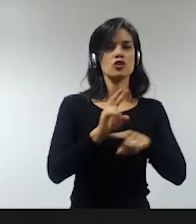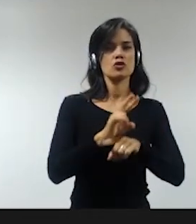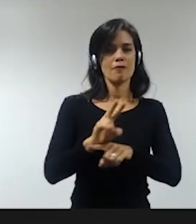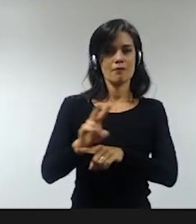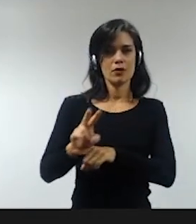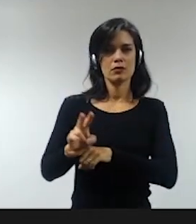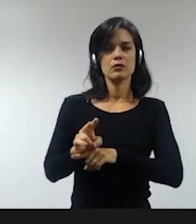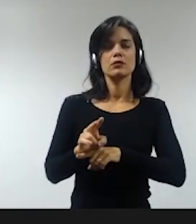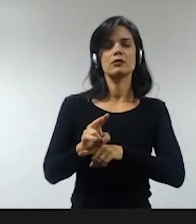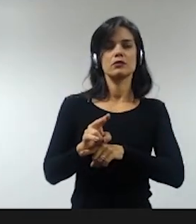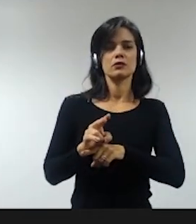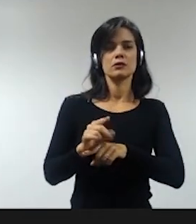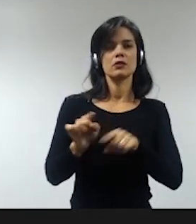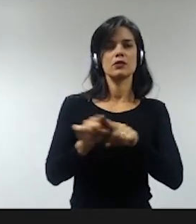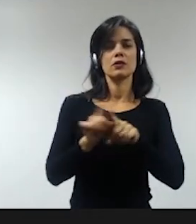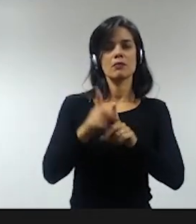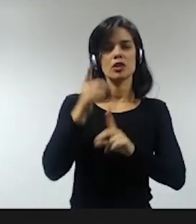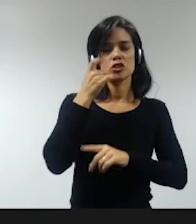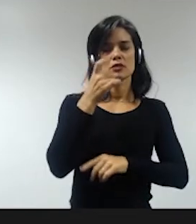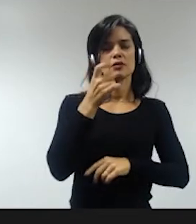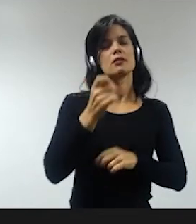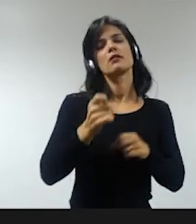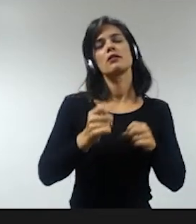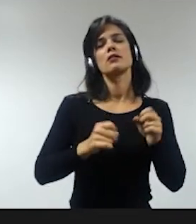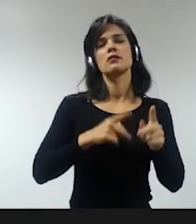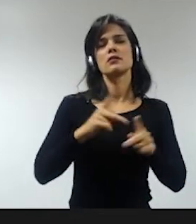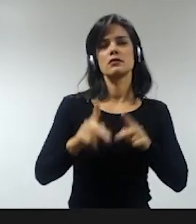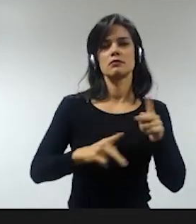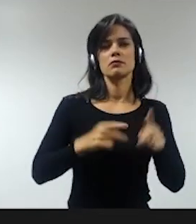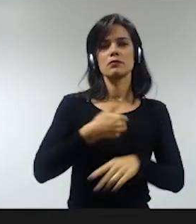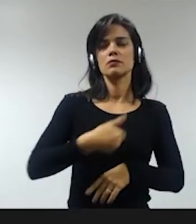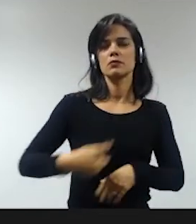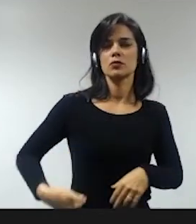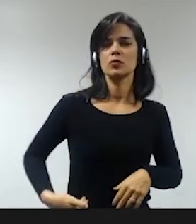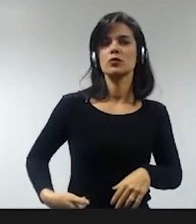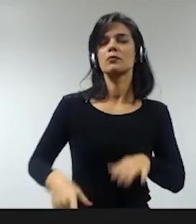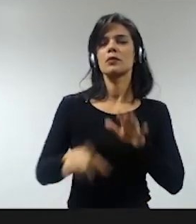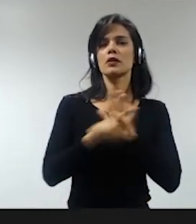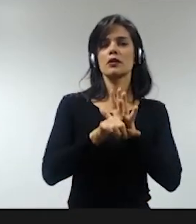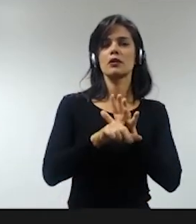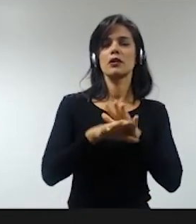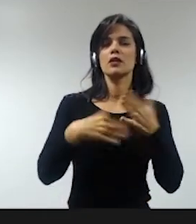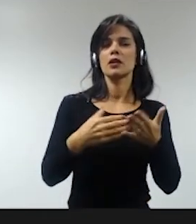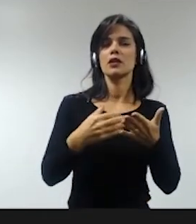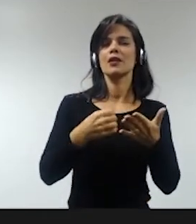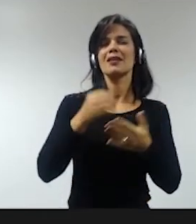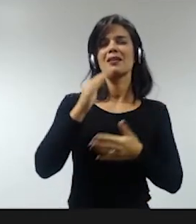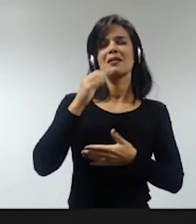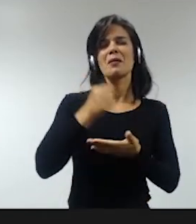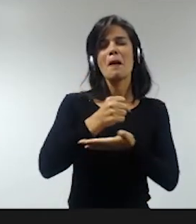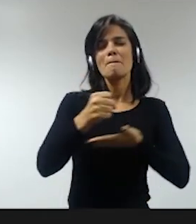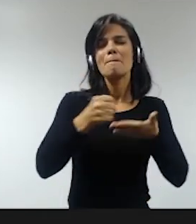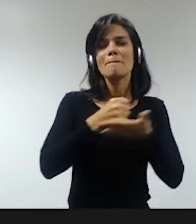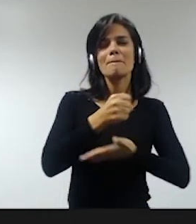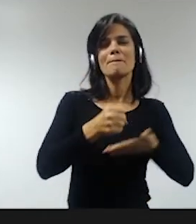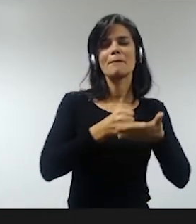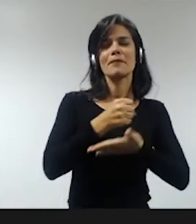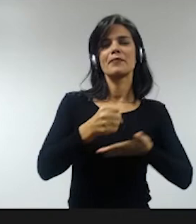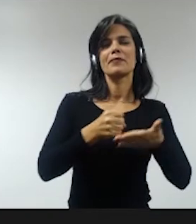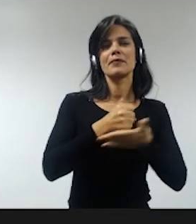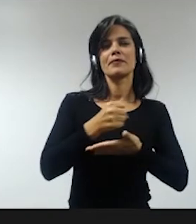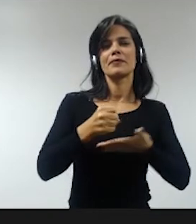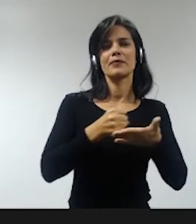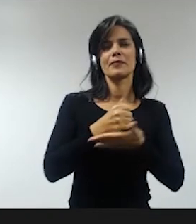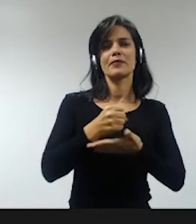até de interesse público, de ordem pública, da própria lei. Então, assim, o princípio basilar é da par